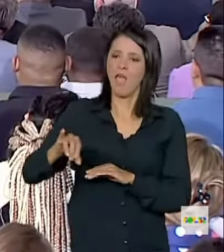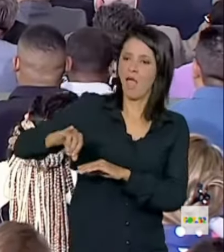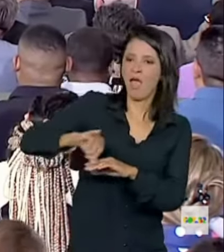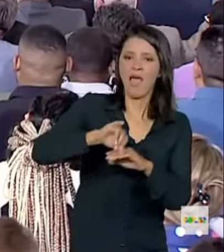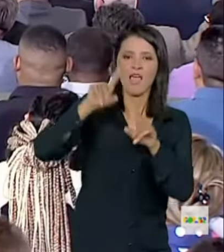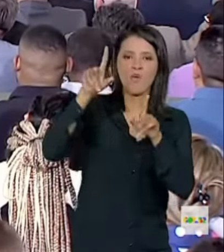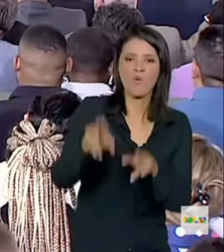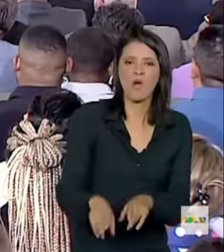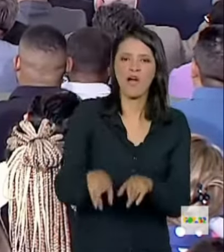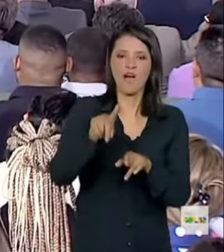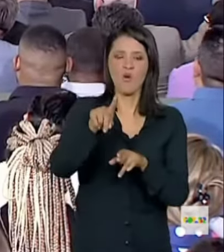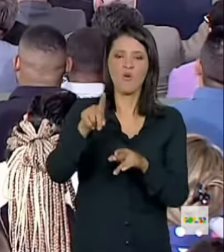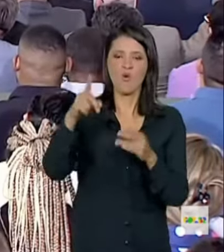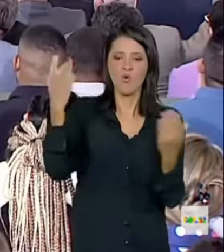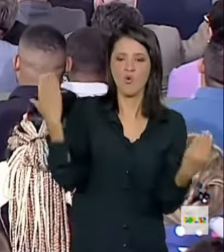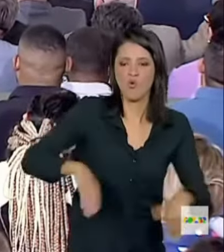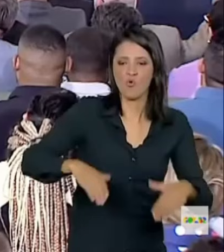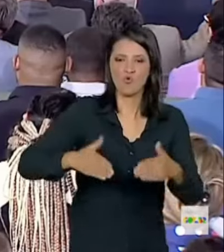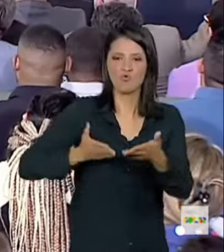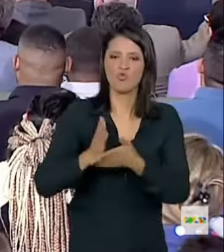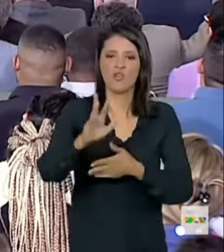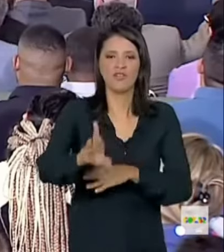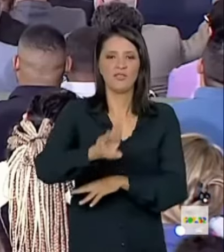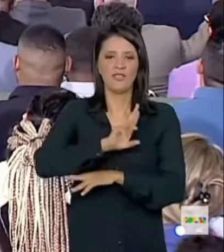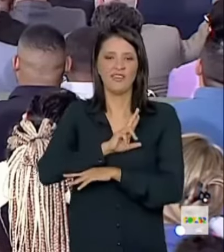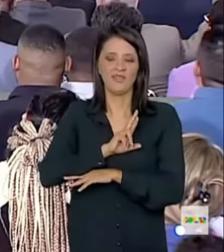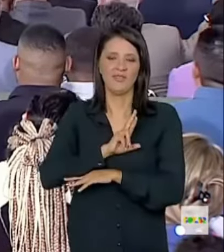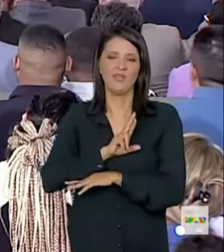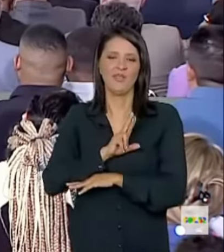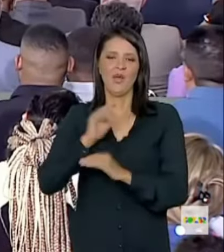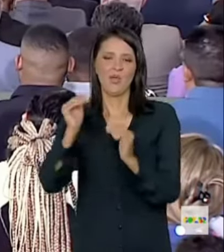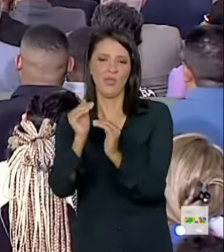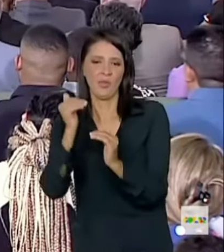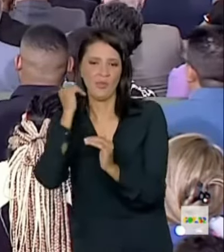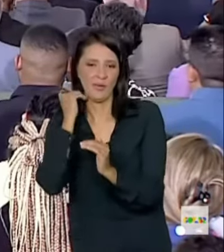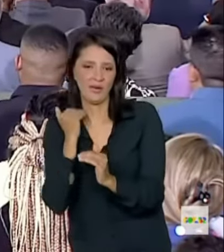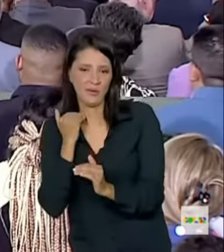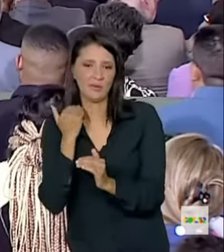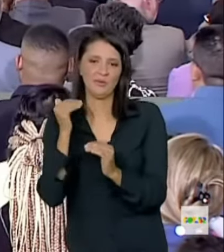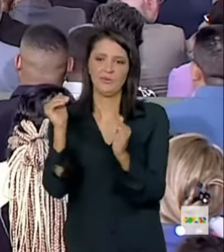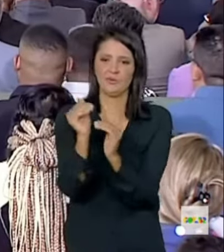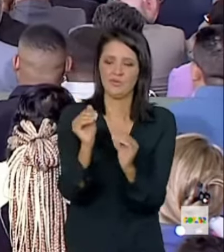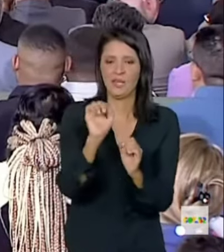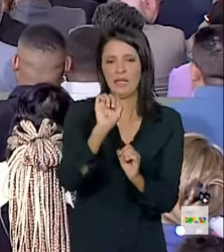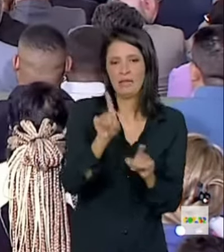hoje o resultado de um concurso público no Banco do Brasil, um concurso público